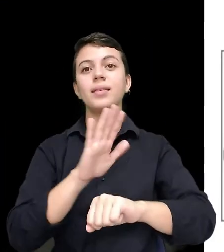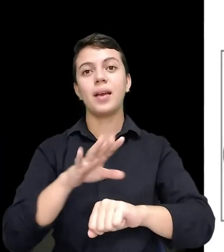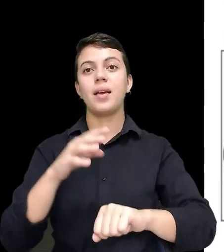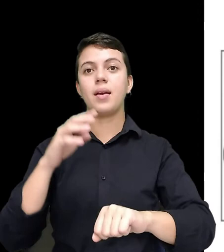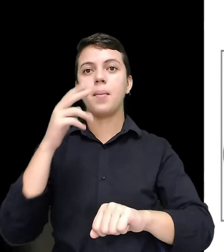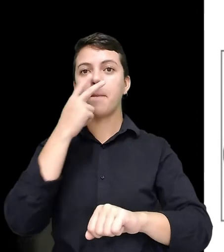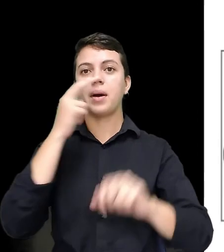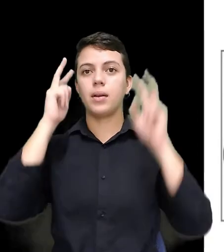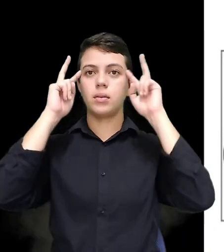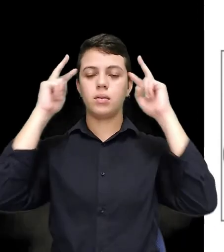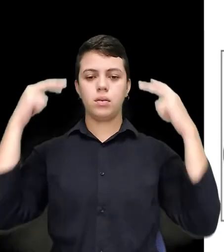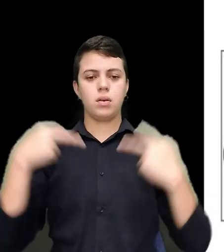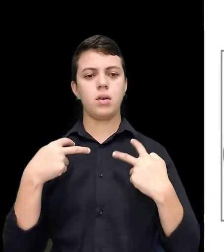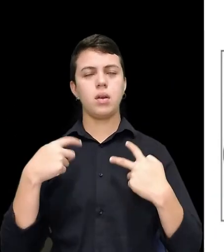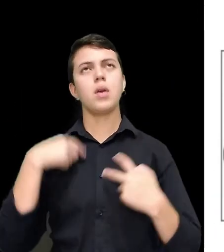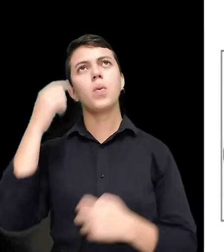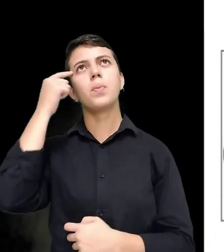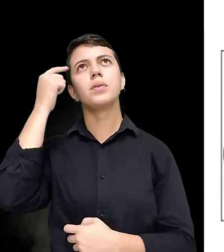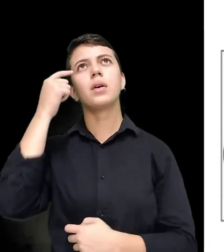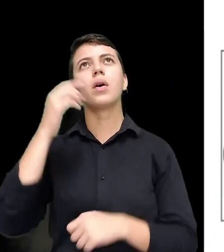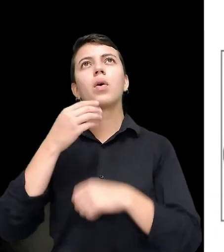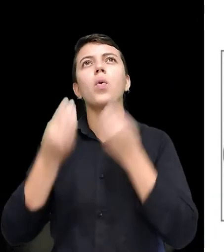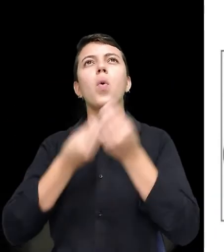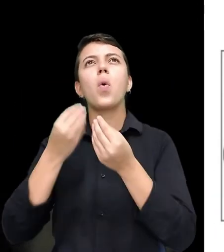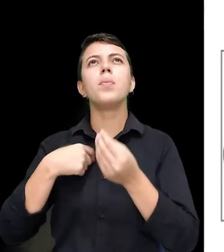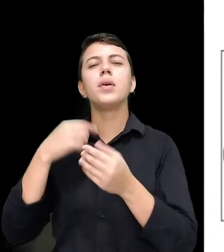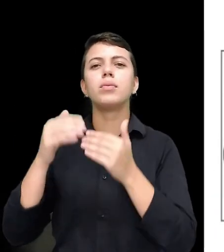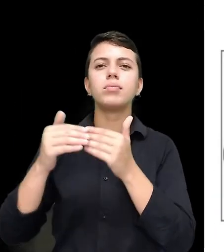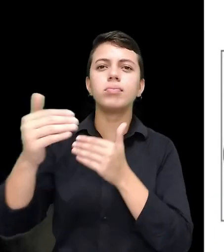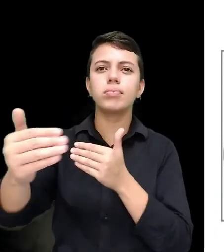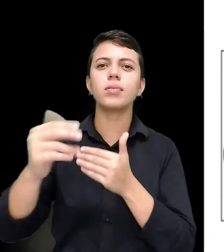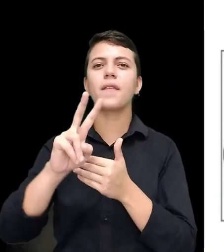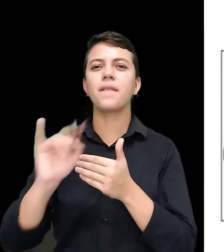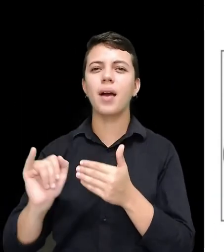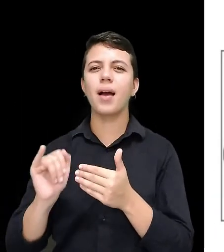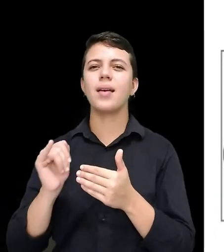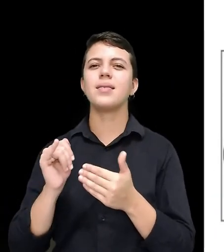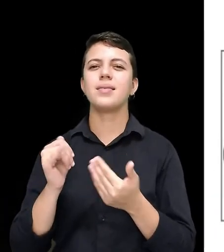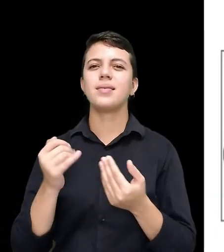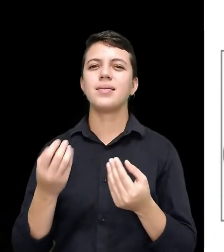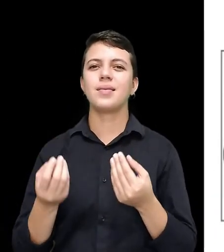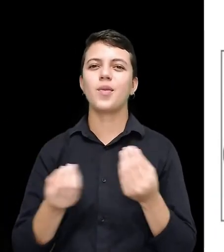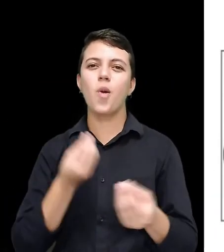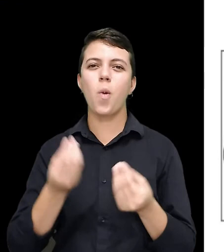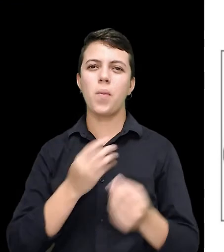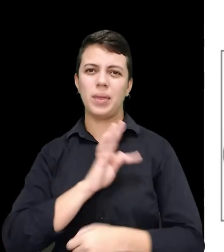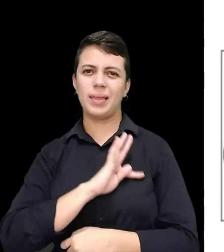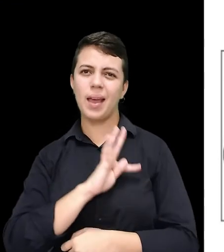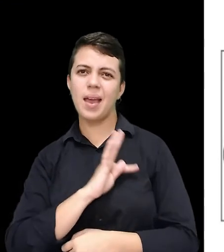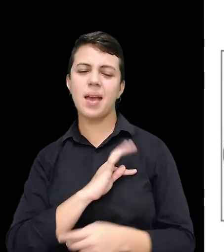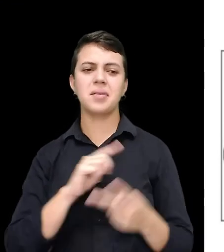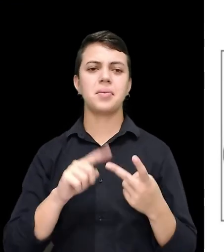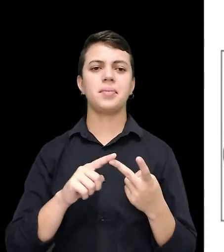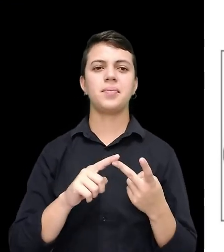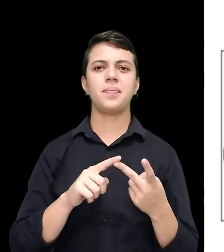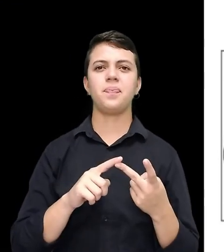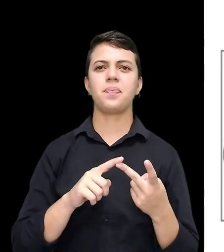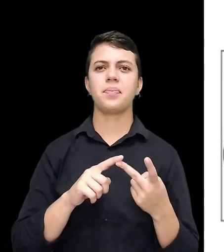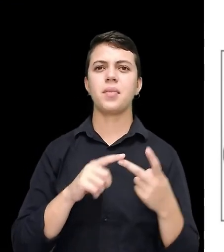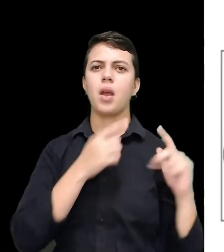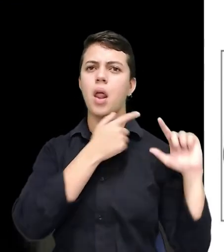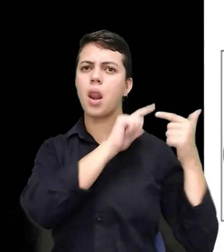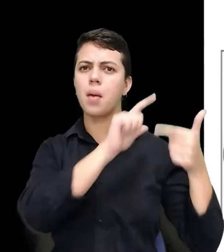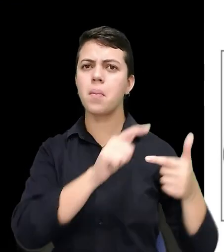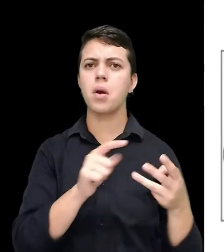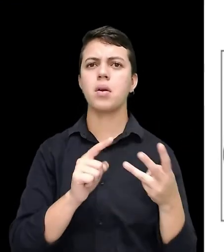prática. Se existe um viés aí muito mais tradicional, muito mais tecnicista, e o que é que eu posso fazer para